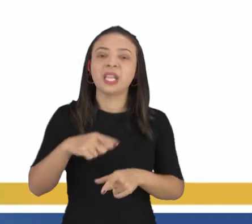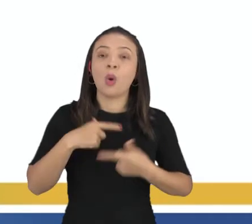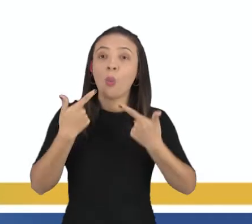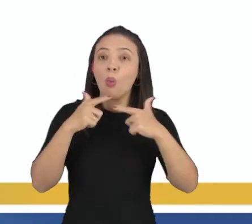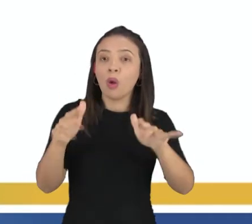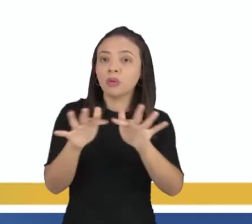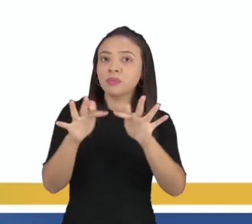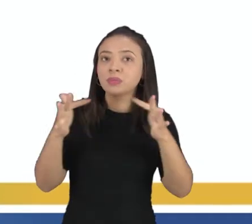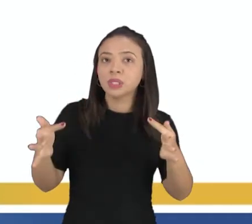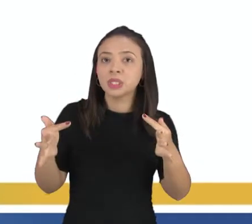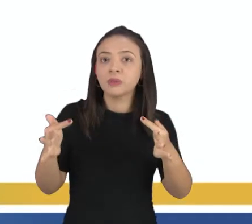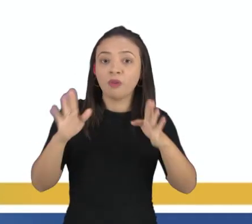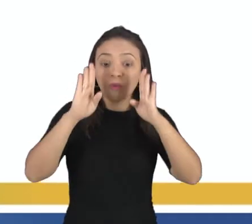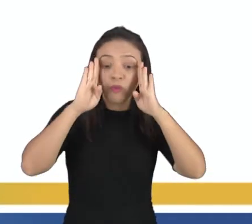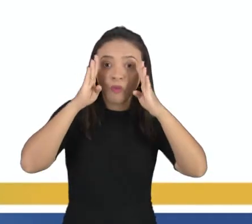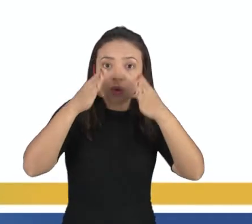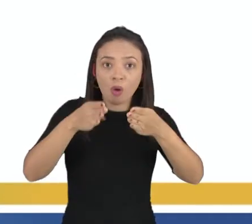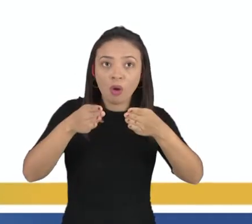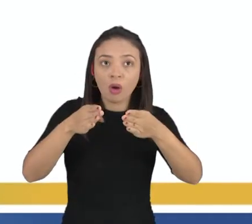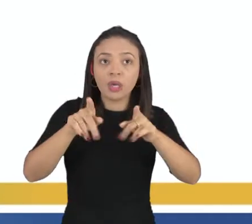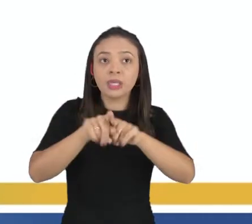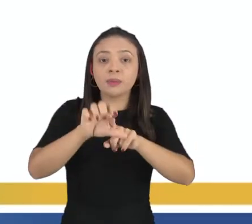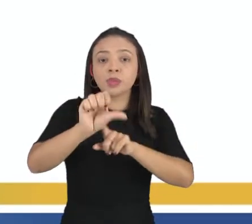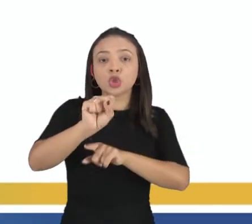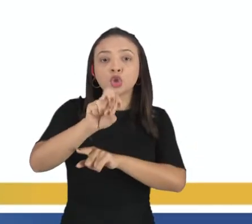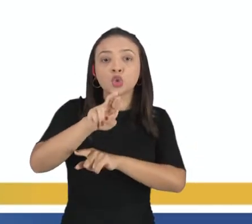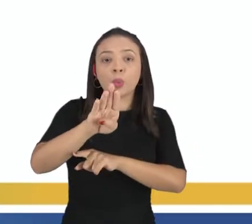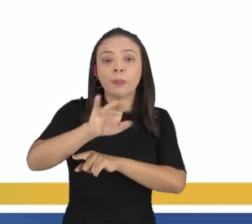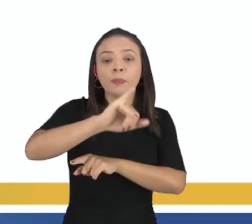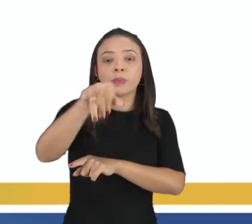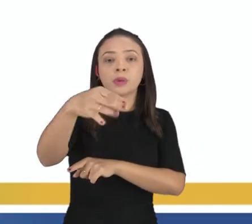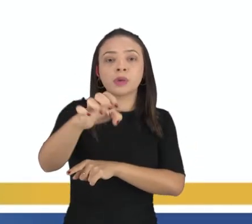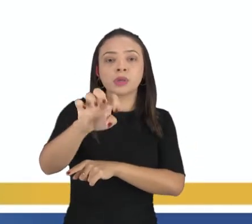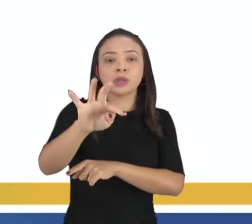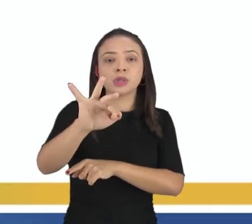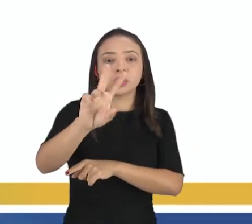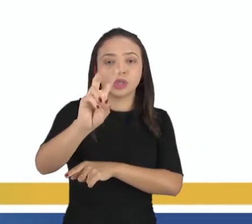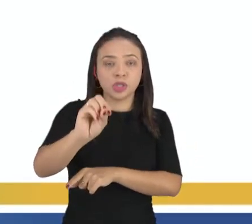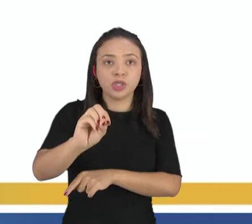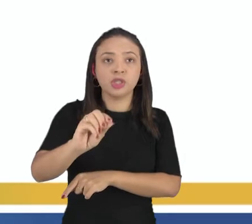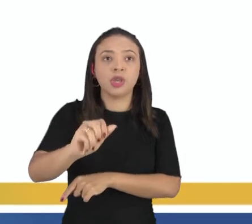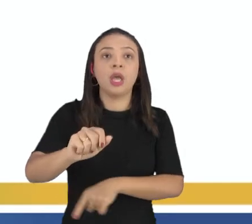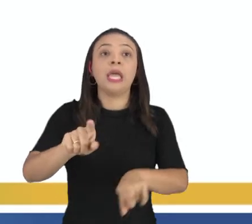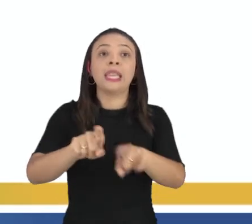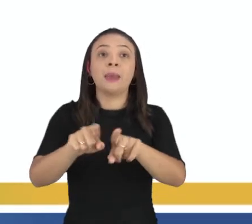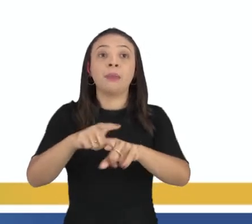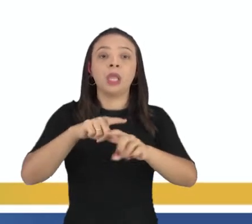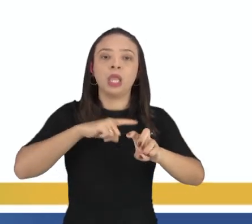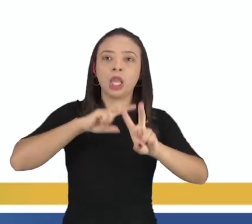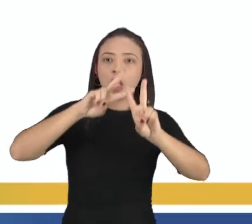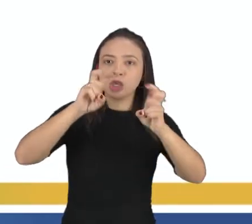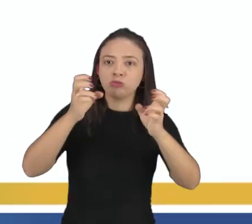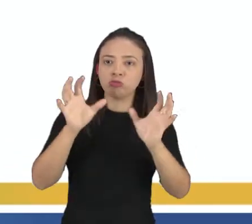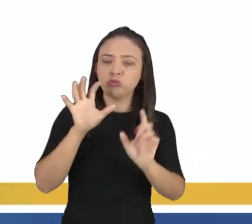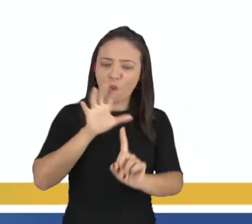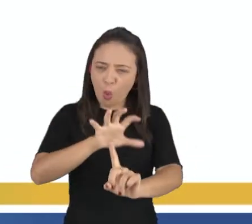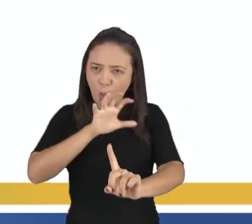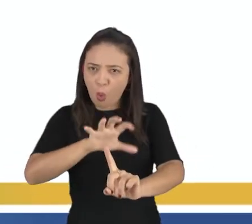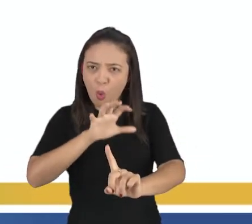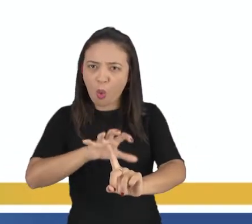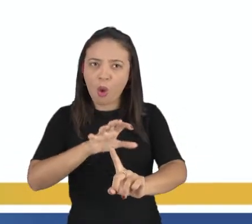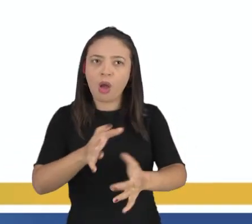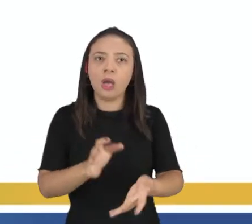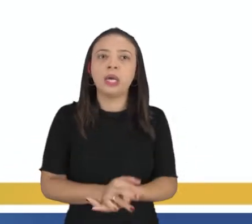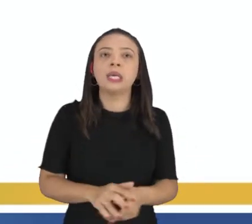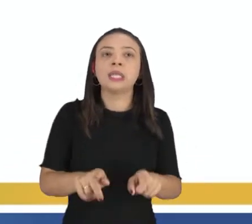linguagem simples, objetiva e subjetiva, possuem títulos polêmicos e provocativos, contém